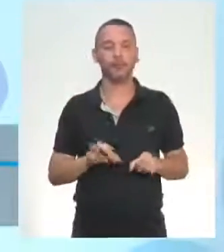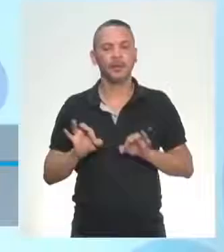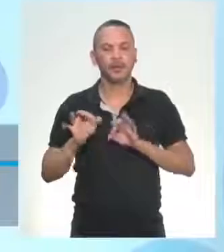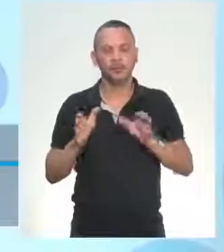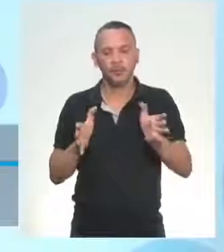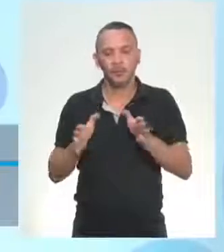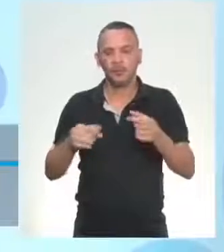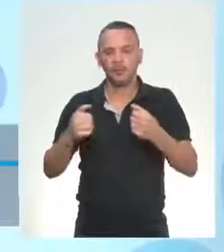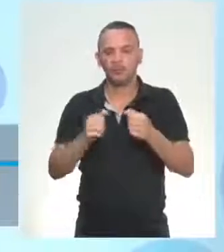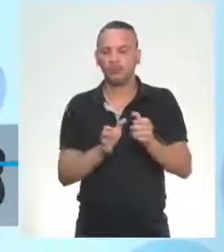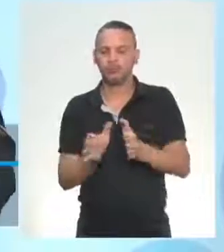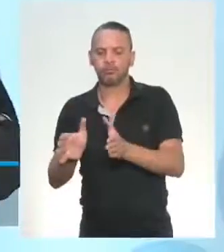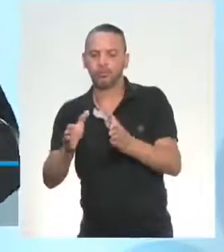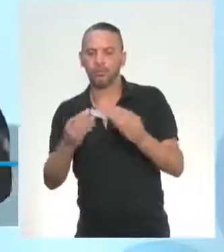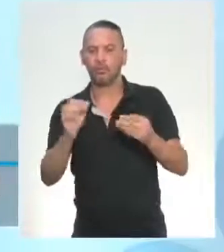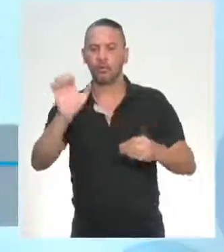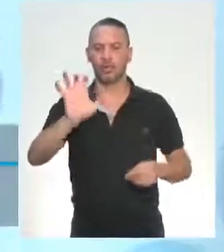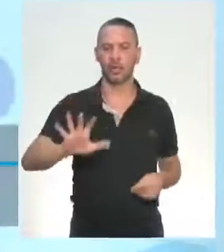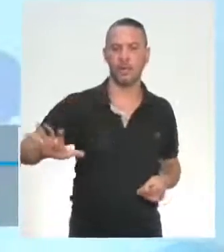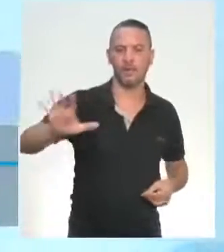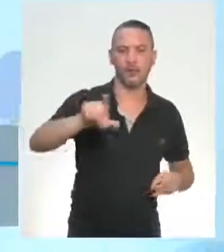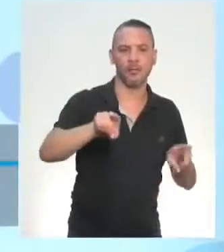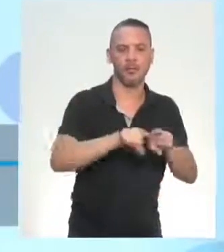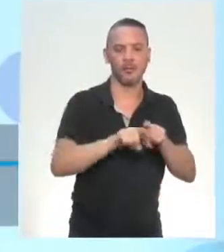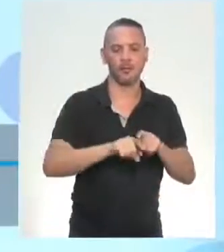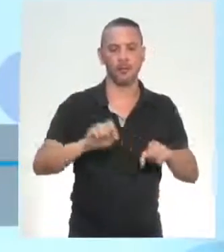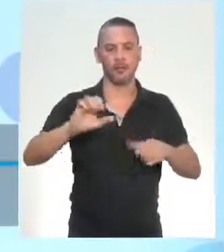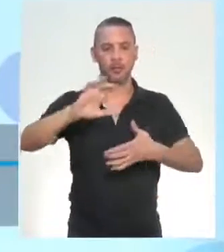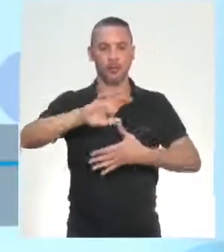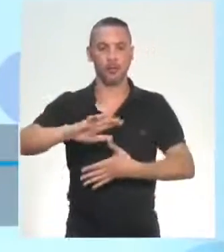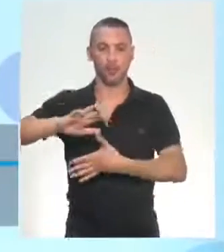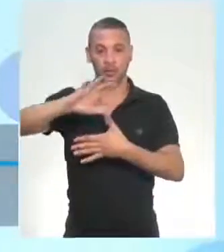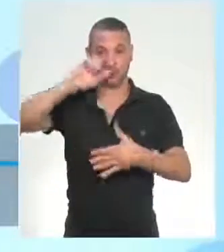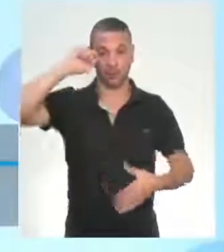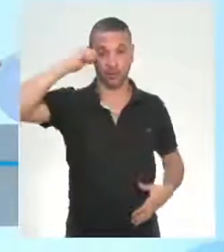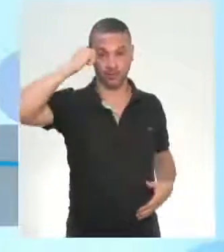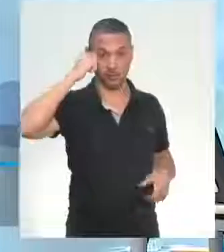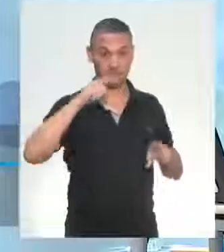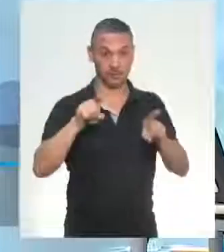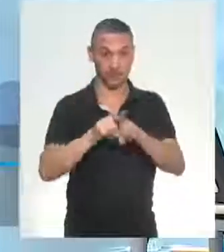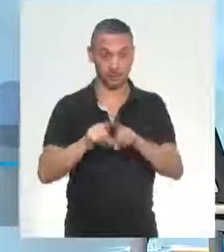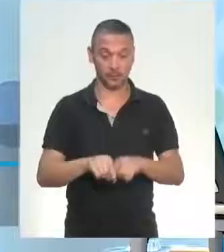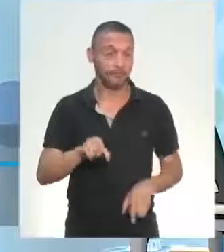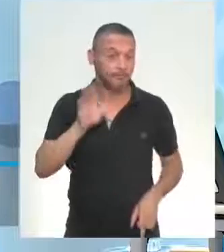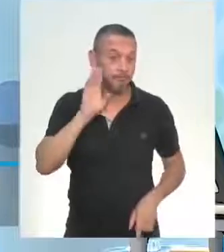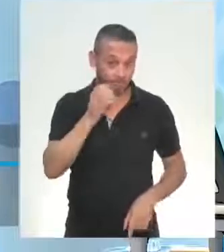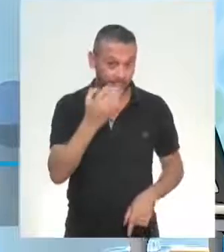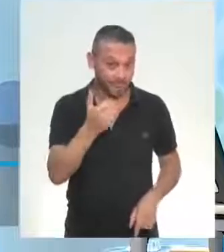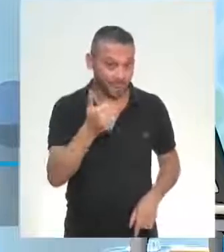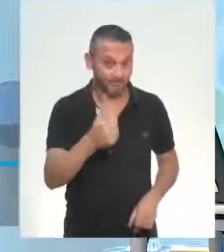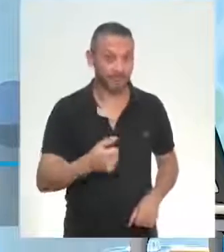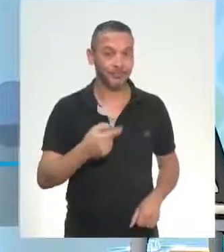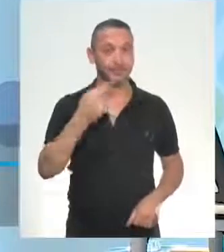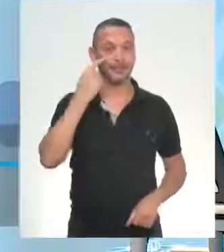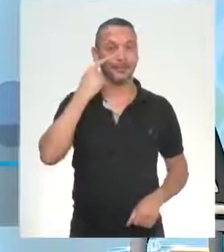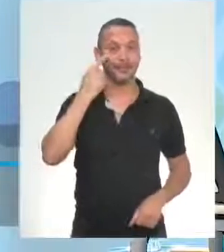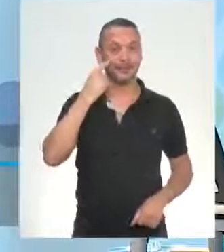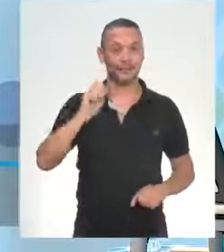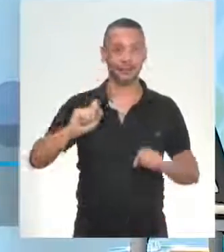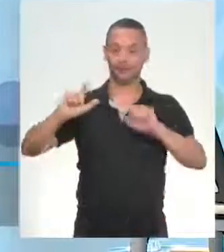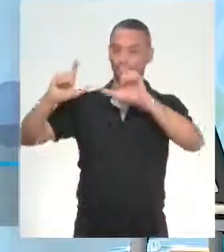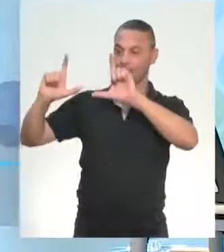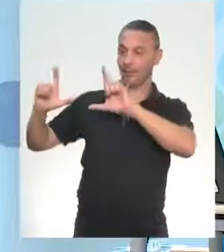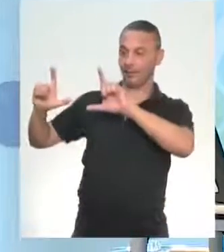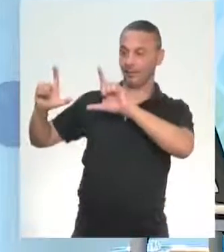aí, seja na Europa, seja também no continente africano. Legal, galerinha? Vamos trocar de tela e